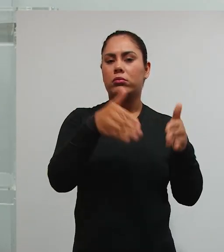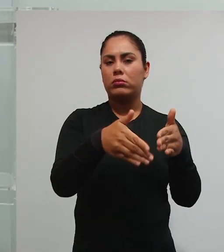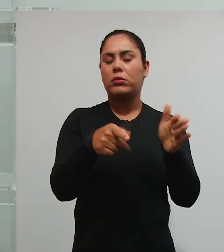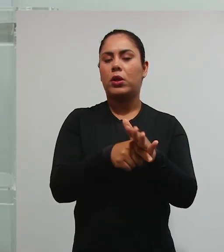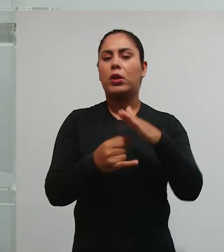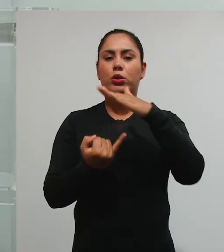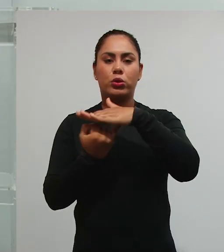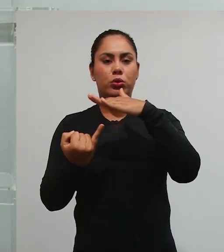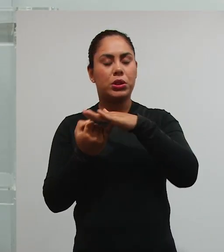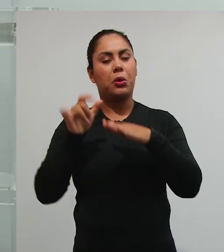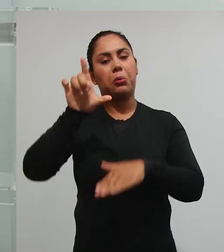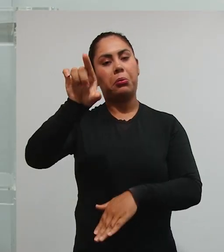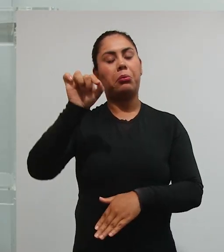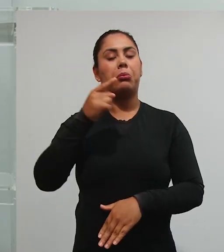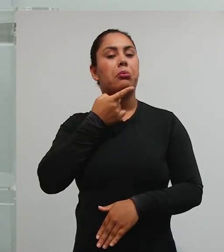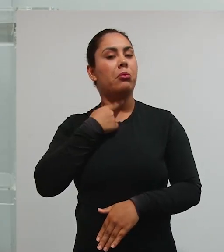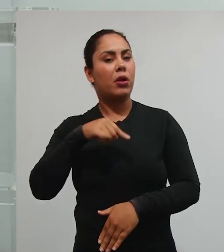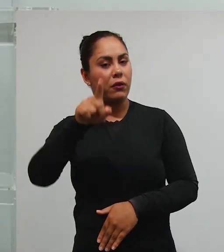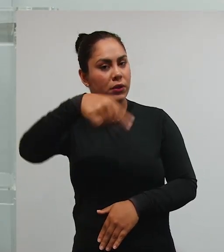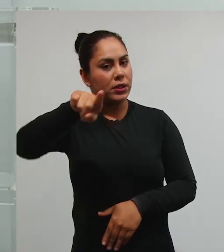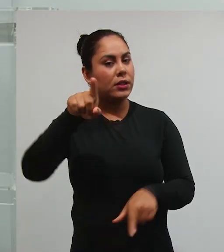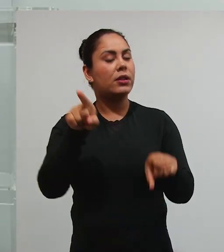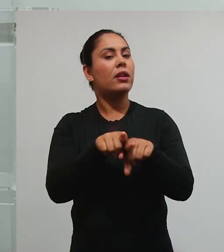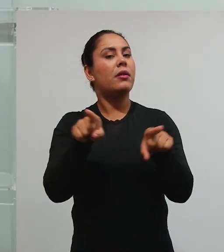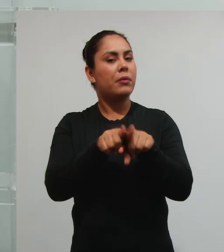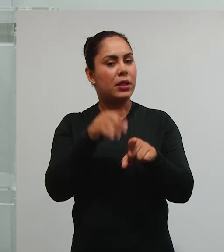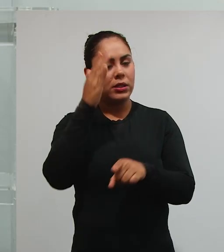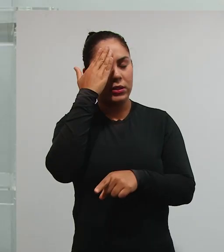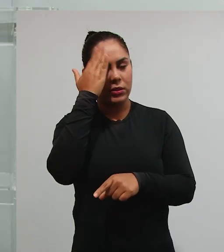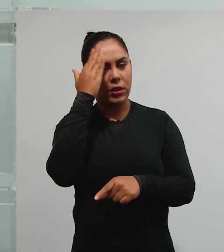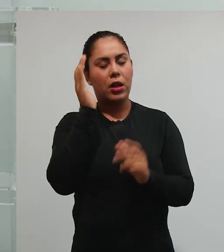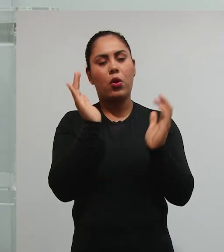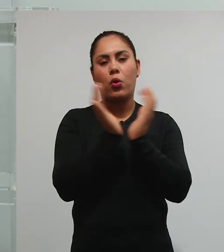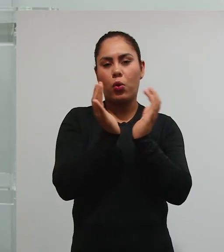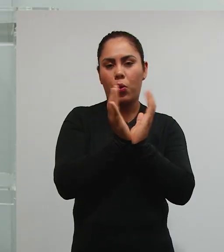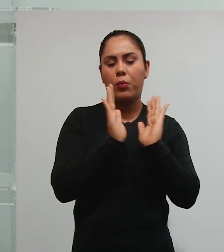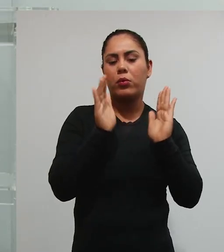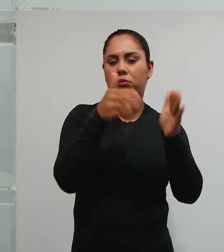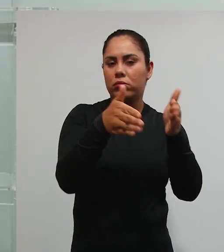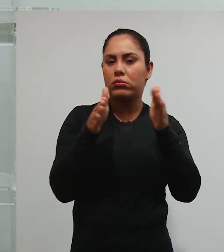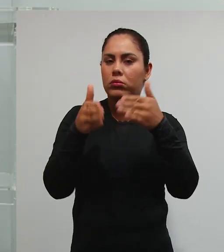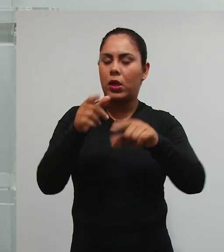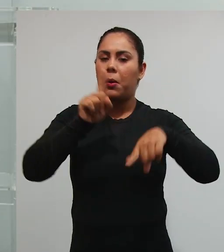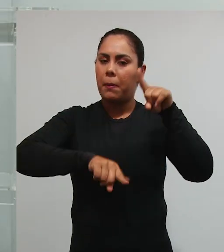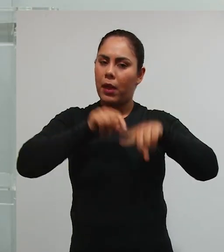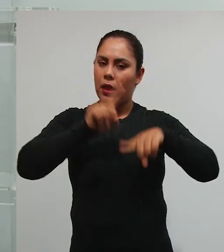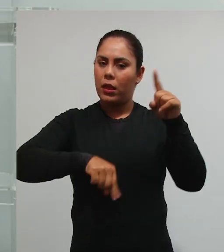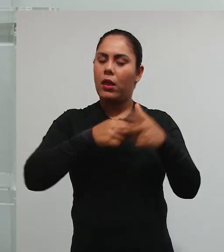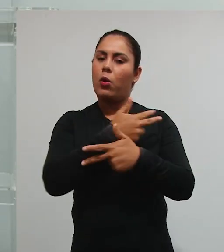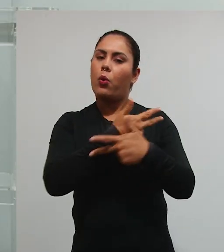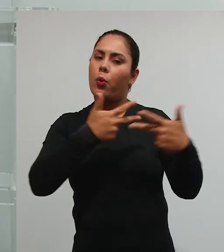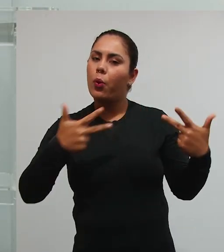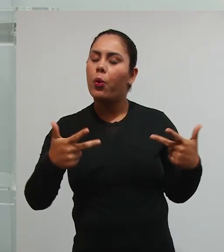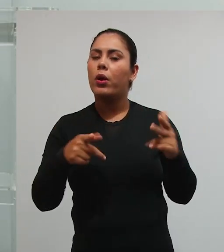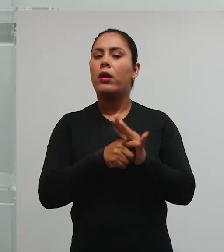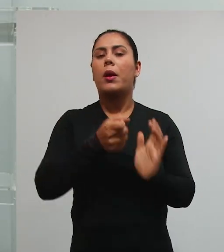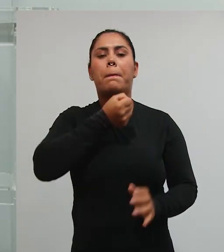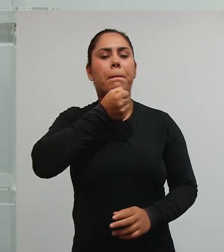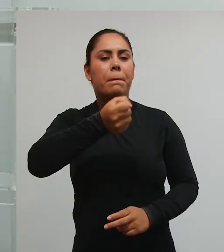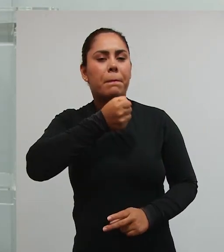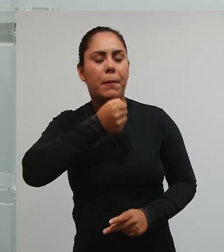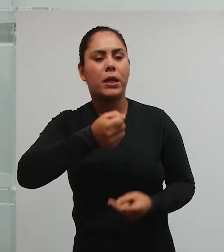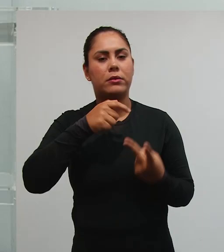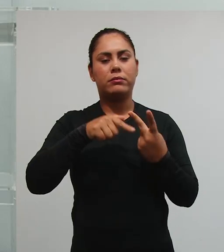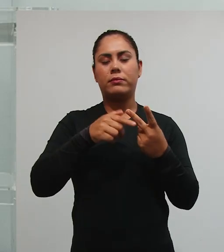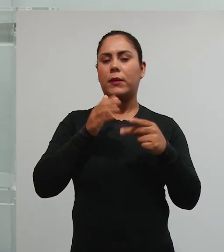na instituição que vocês escolherem. Vocês também já têm por aí o episódio sobre o grupo focal e os materiais todos completos, com